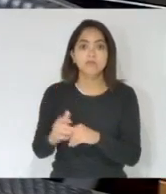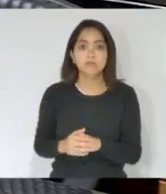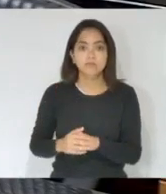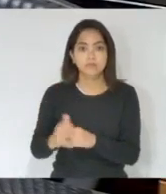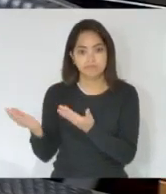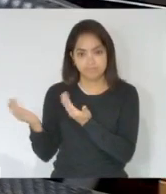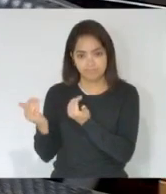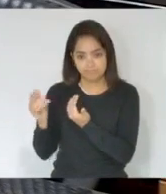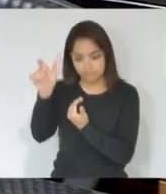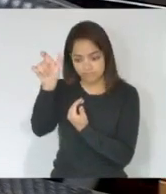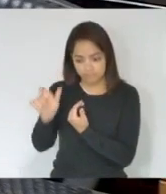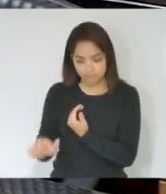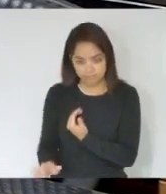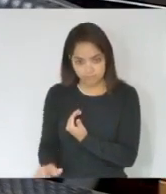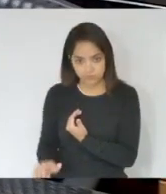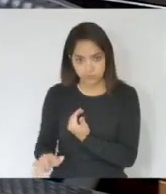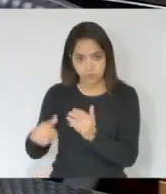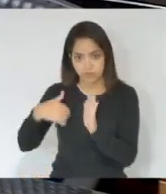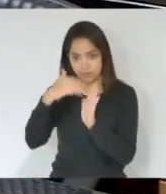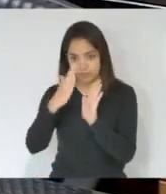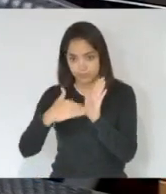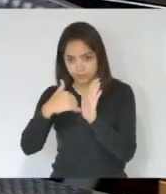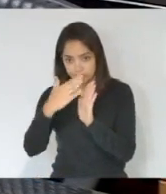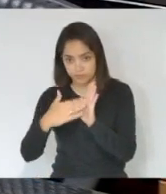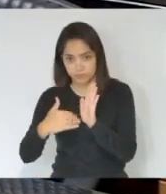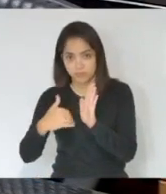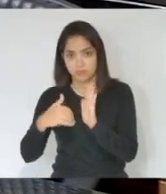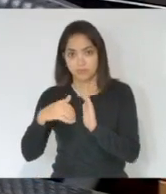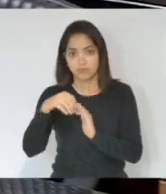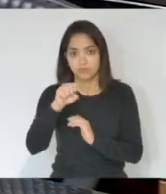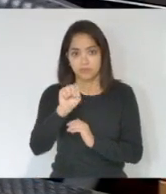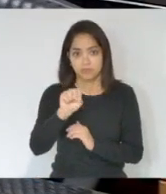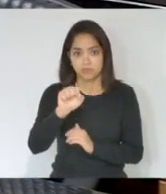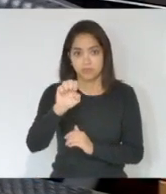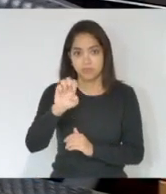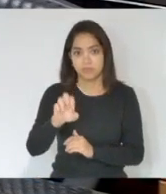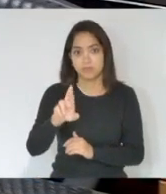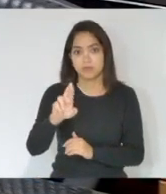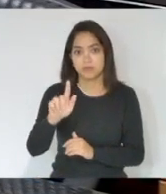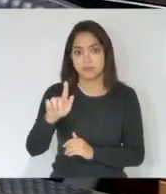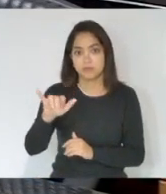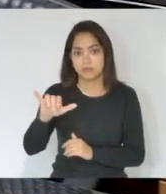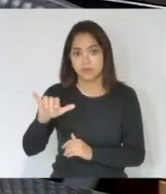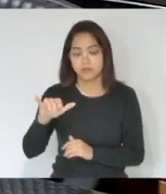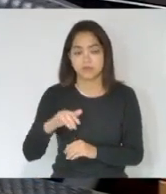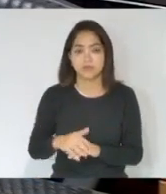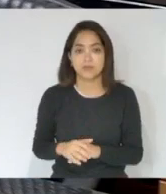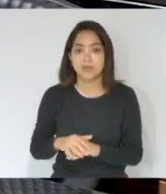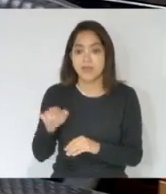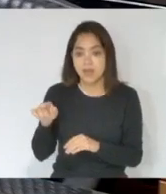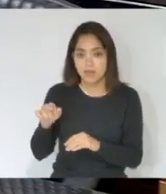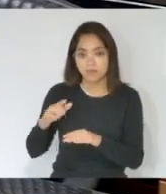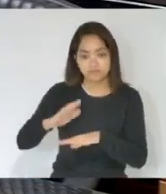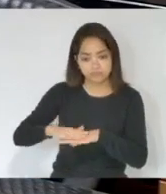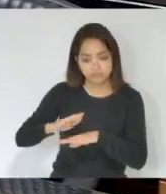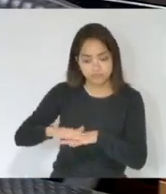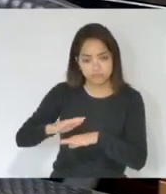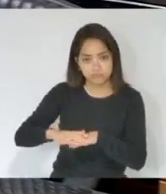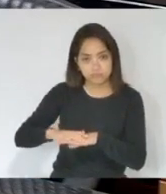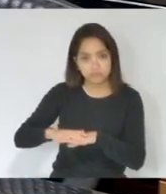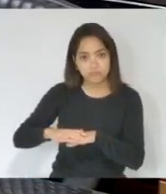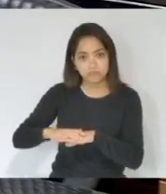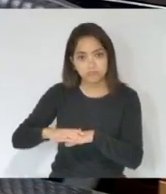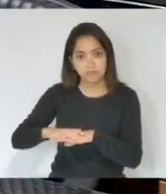artista plástico congolês Serge Kabongo. Ele faz um trabalho artístico somente com